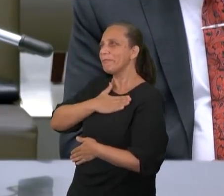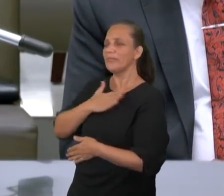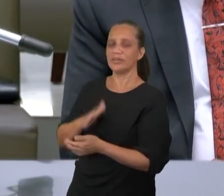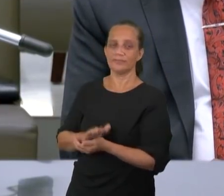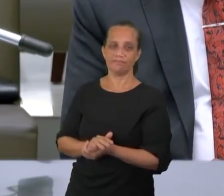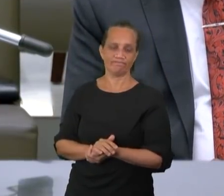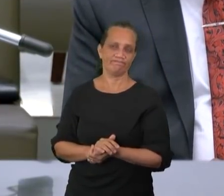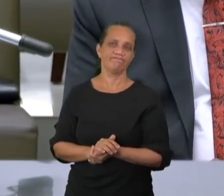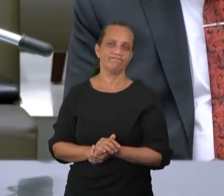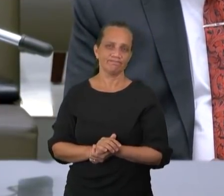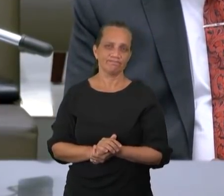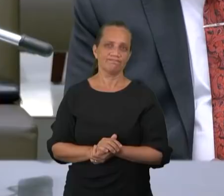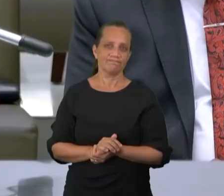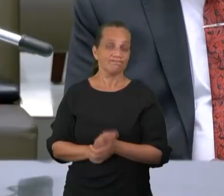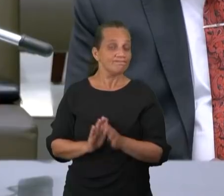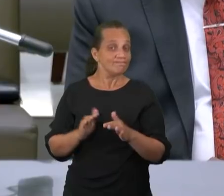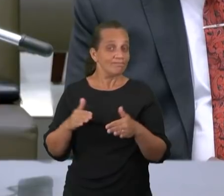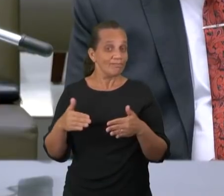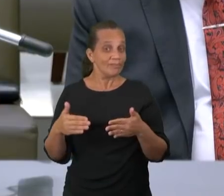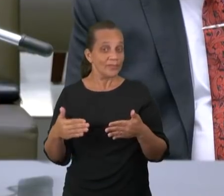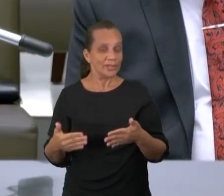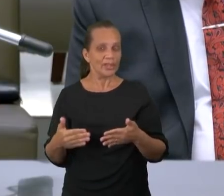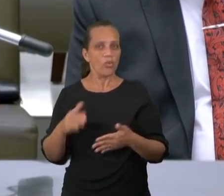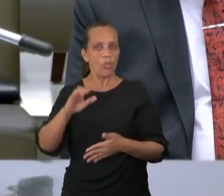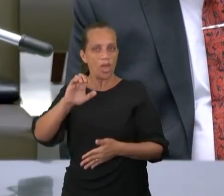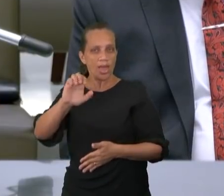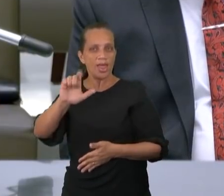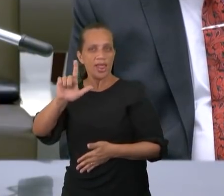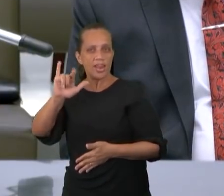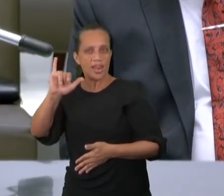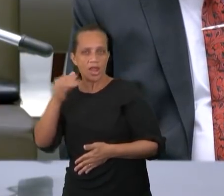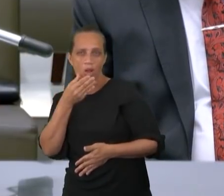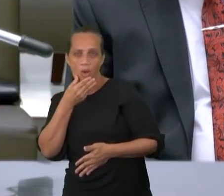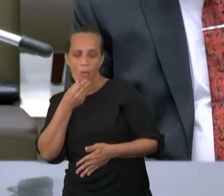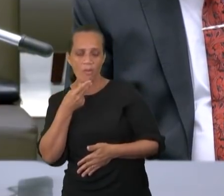E aí ele diz assim: